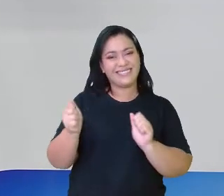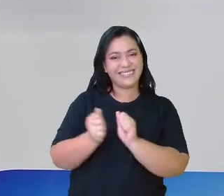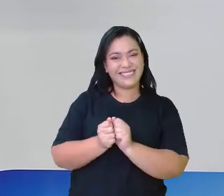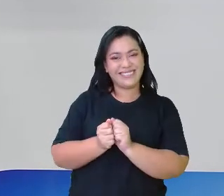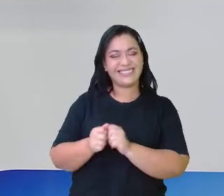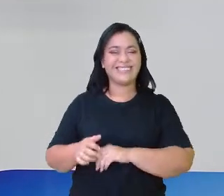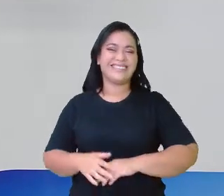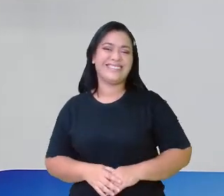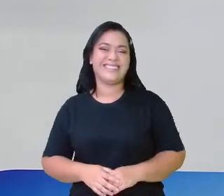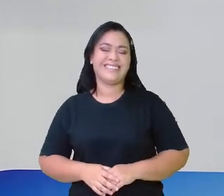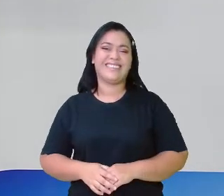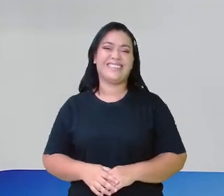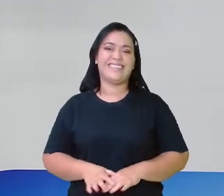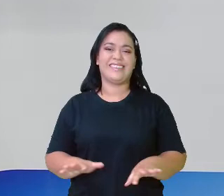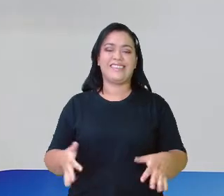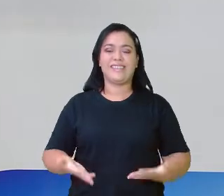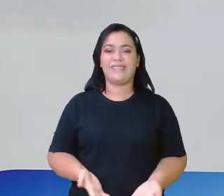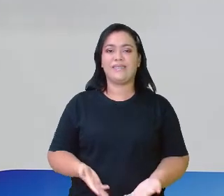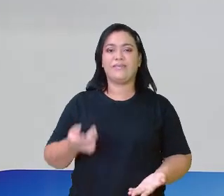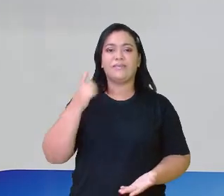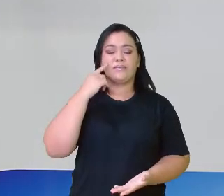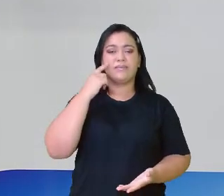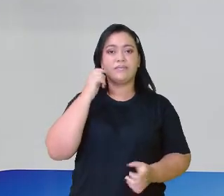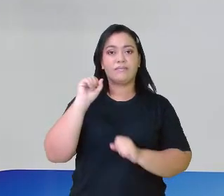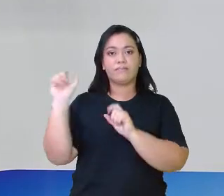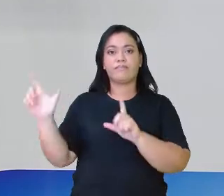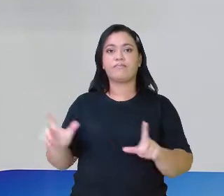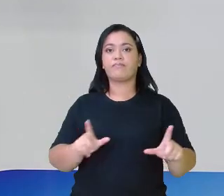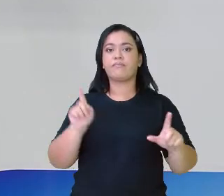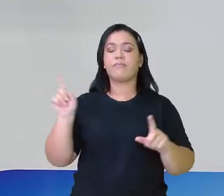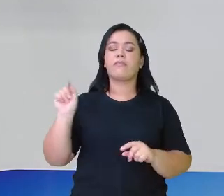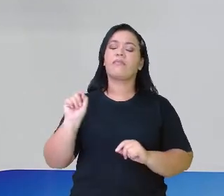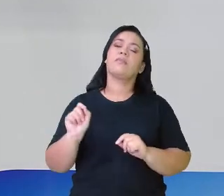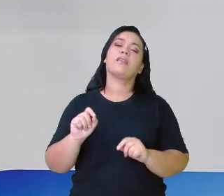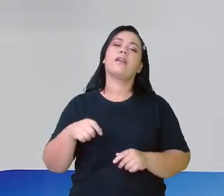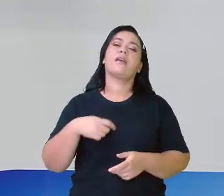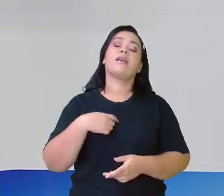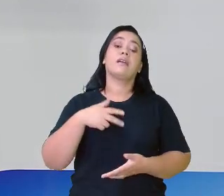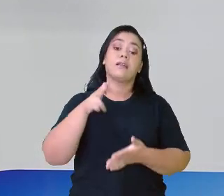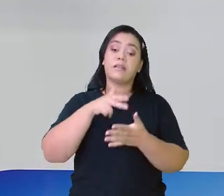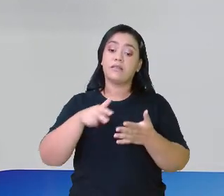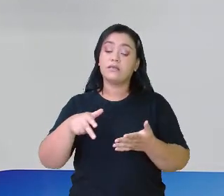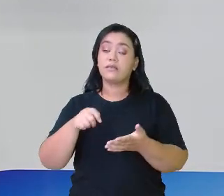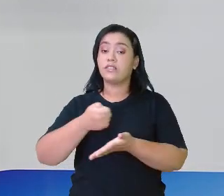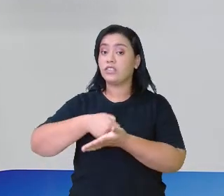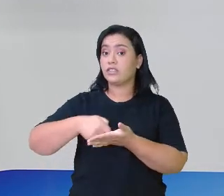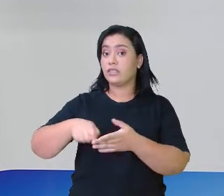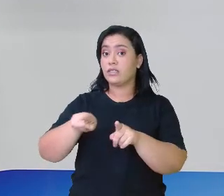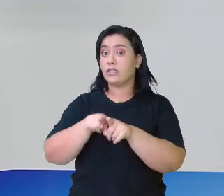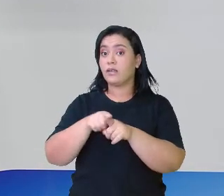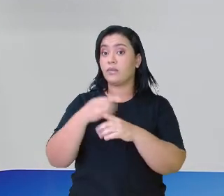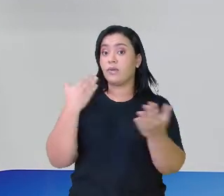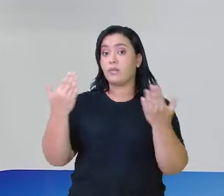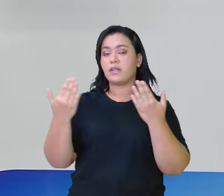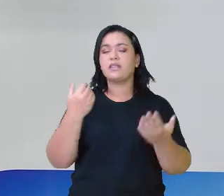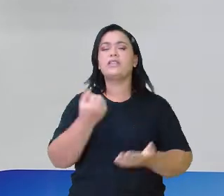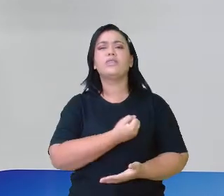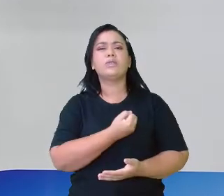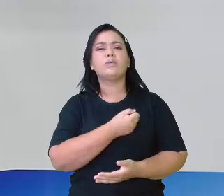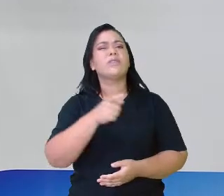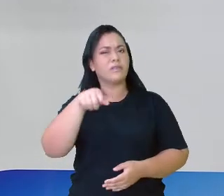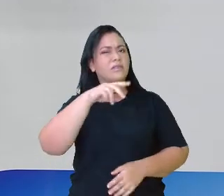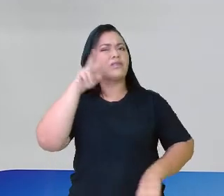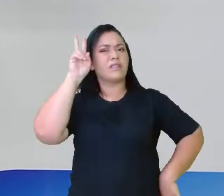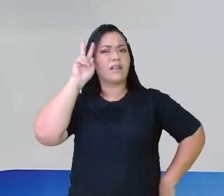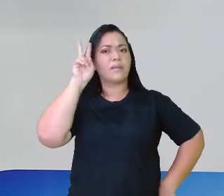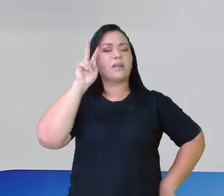Márcia. Então, gente, olha lá. Leitura, escrita e comparação de números. Estão lembrados? É isso